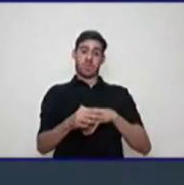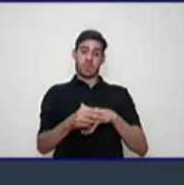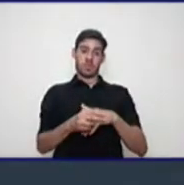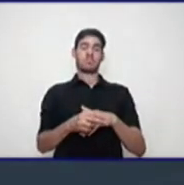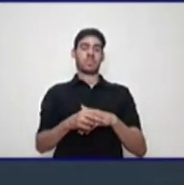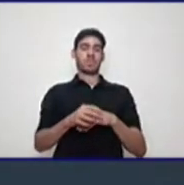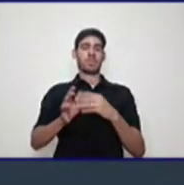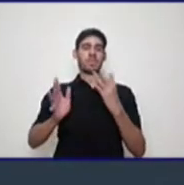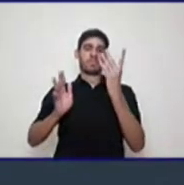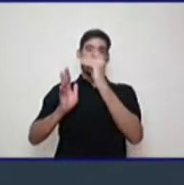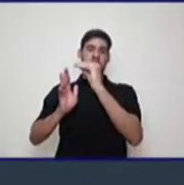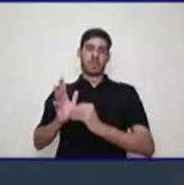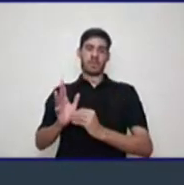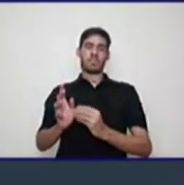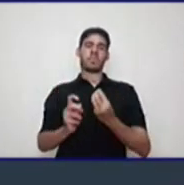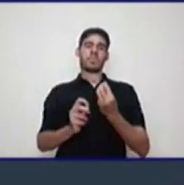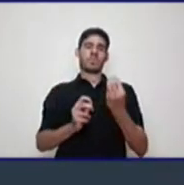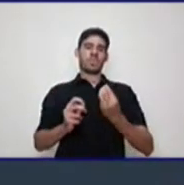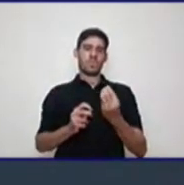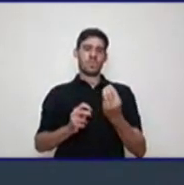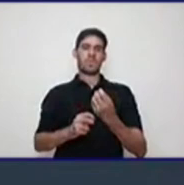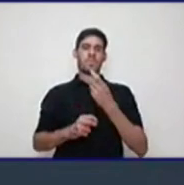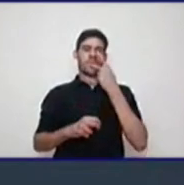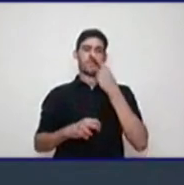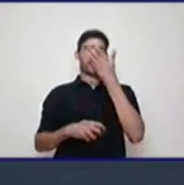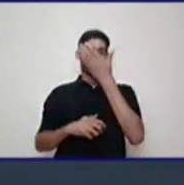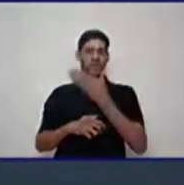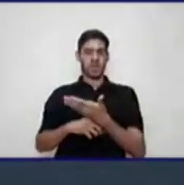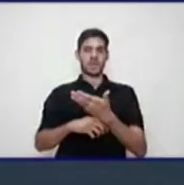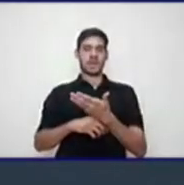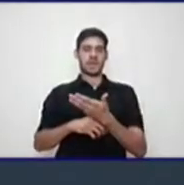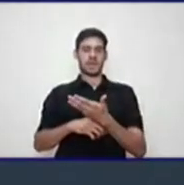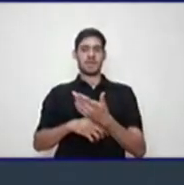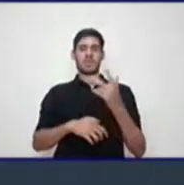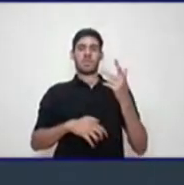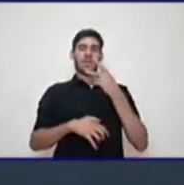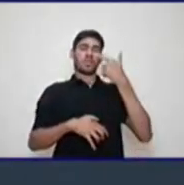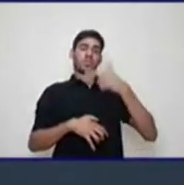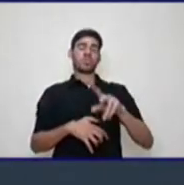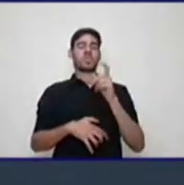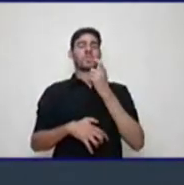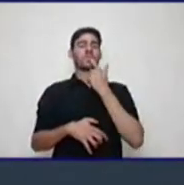pautar, como foi exposto por Vossa Excelência e reiterado aqui pelo ministro Salomão,